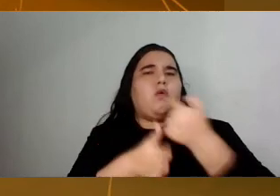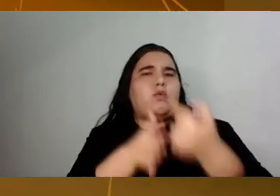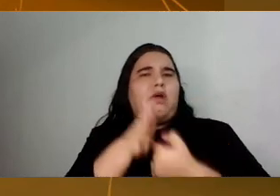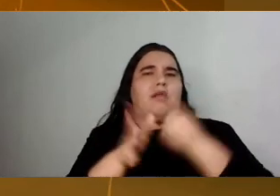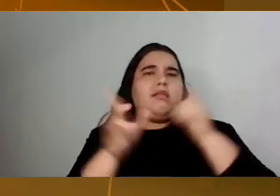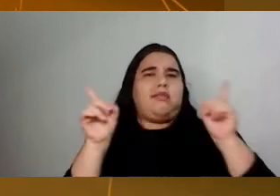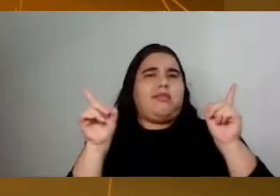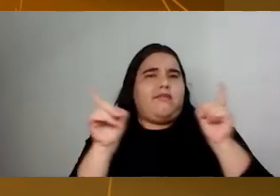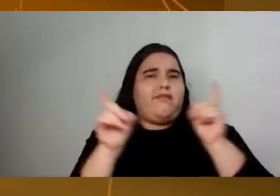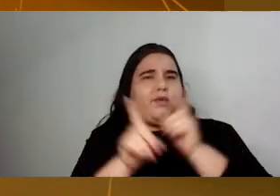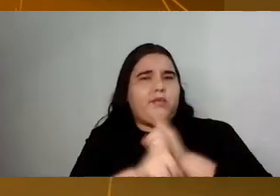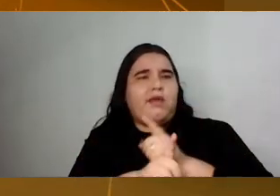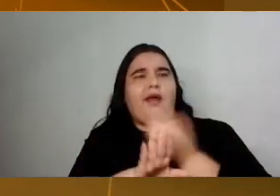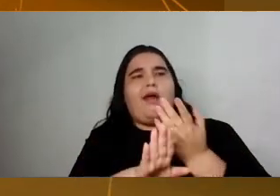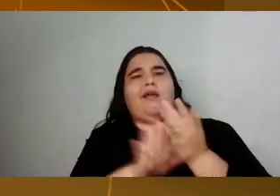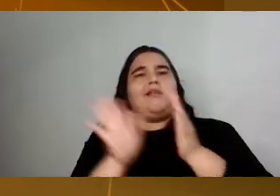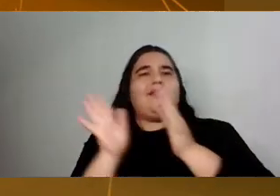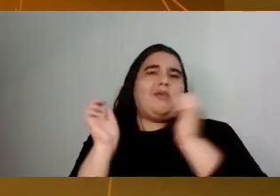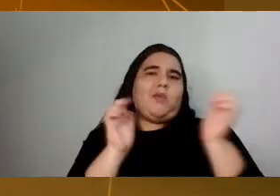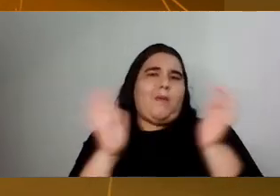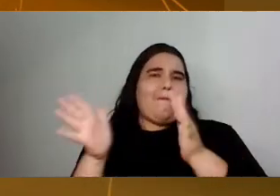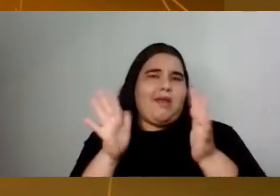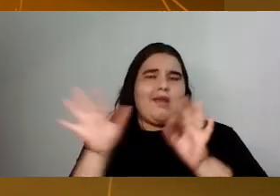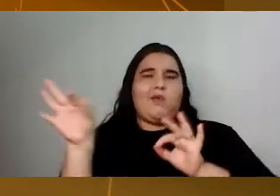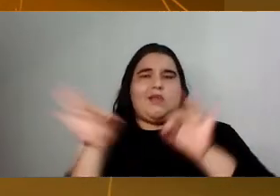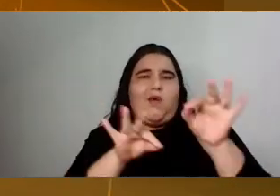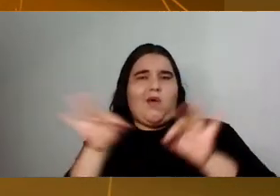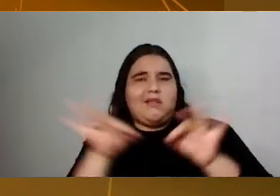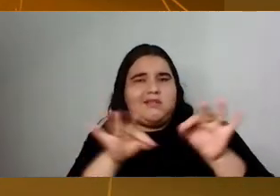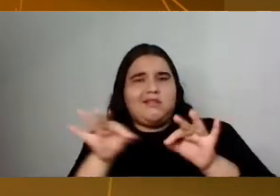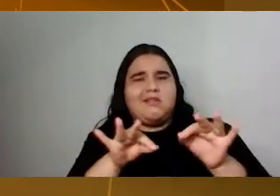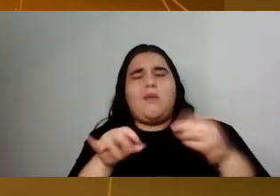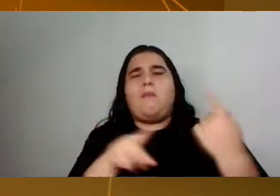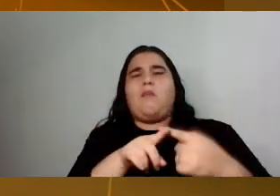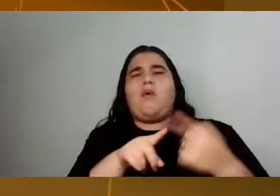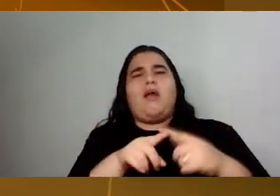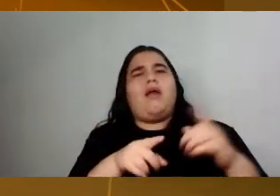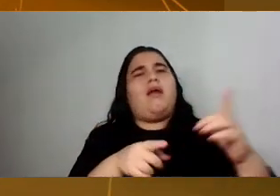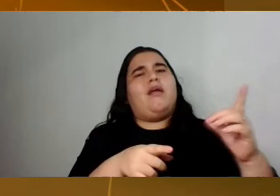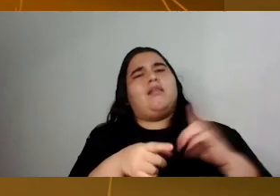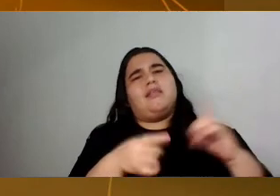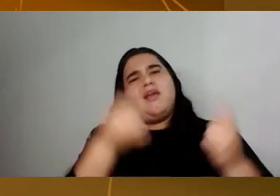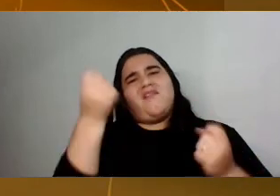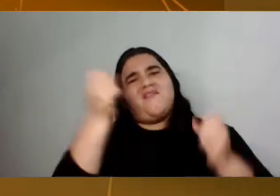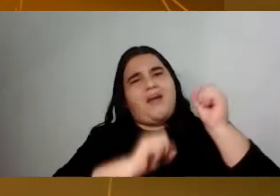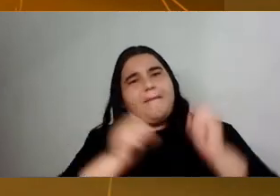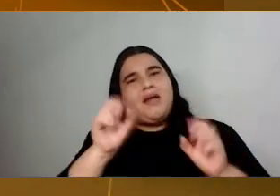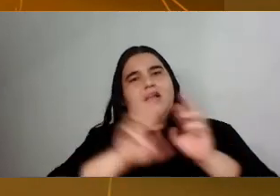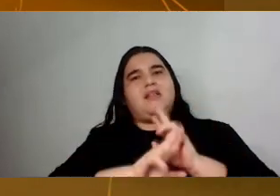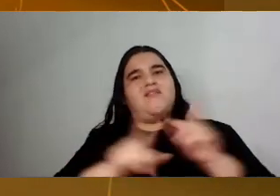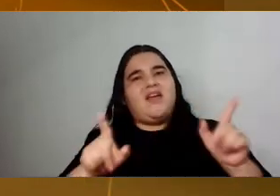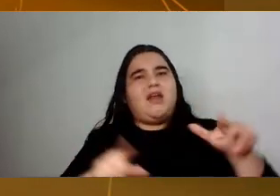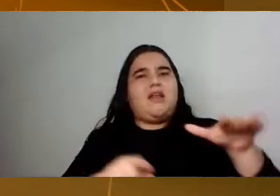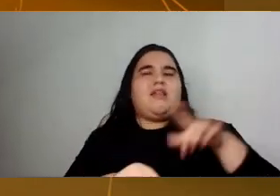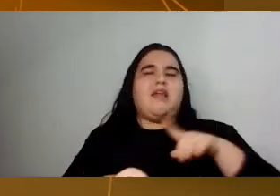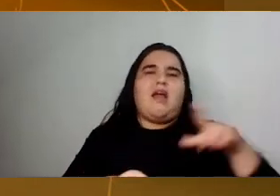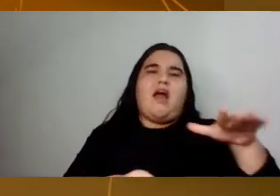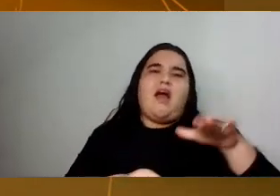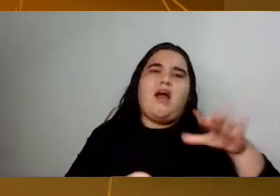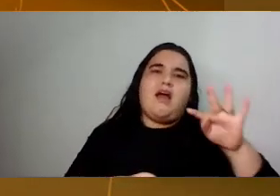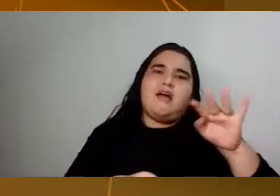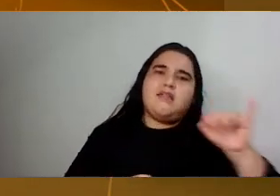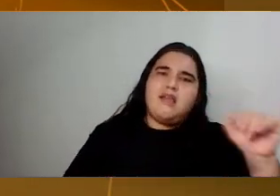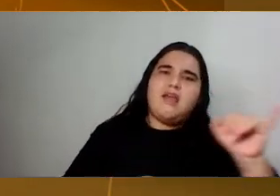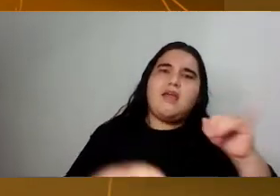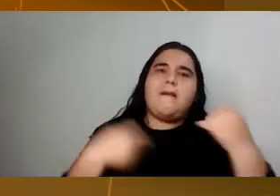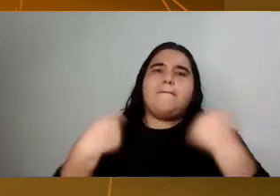teve interação demais para a área de TI, tem o firewall da empresa, são fabricantes diferentes, tem a questão também de ter que se relacionar